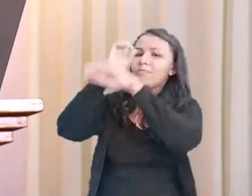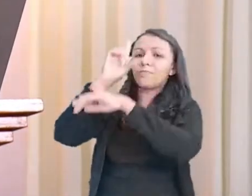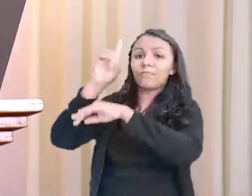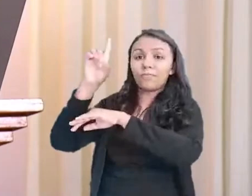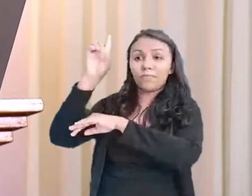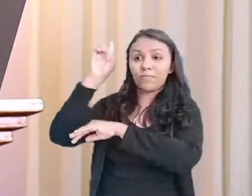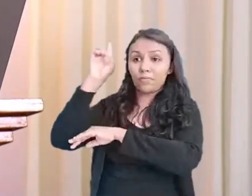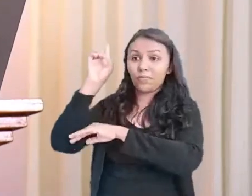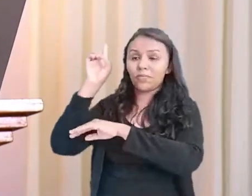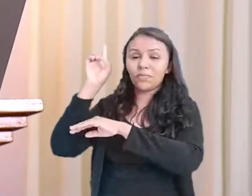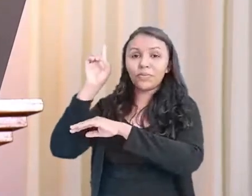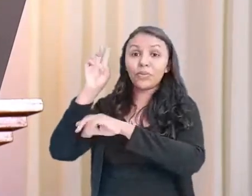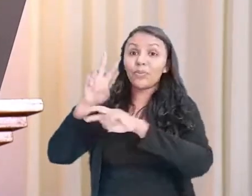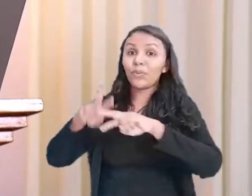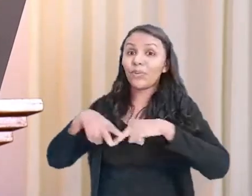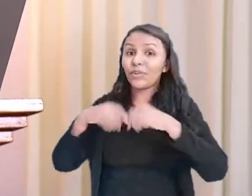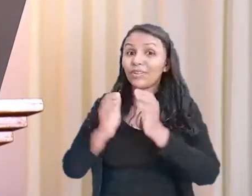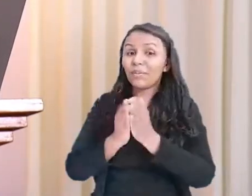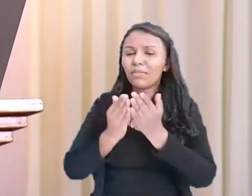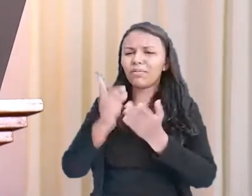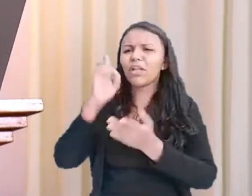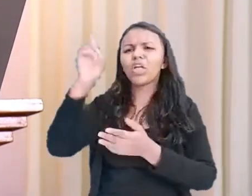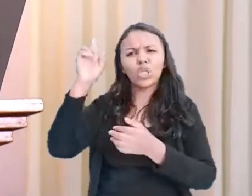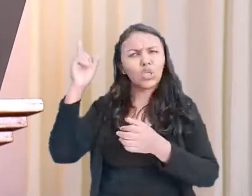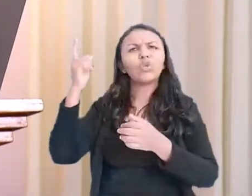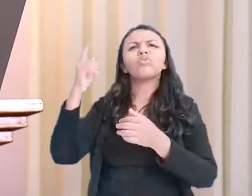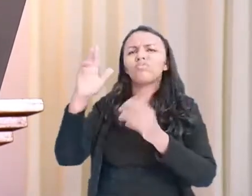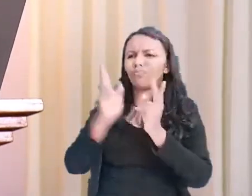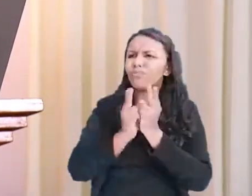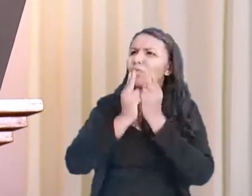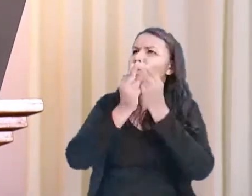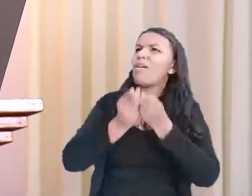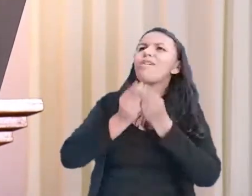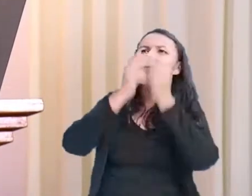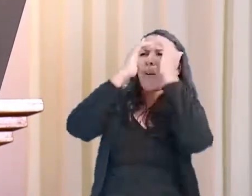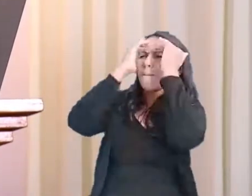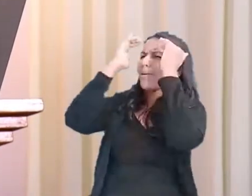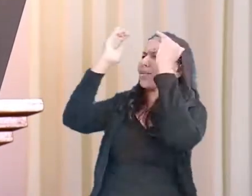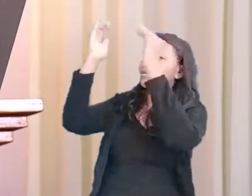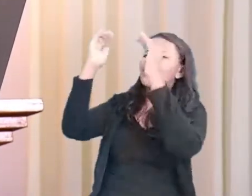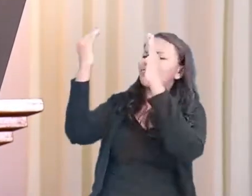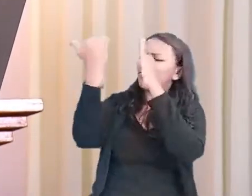seguinte, assim fez Noé, conforme tudo o que Deus